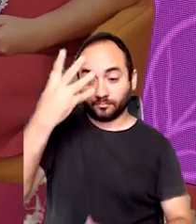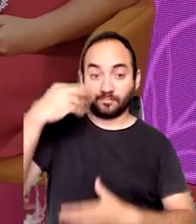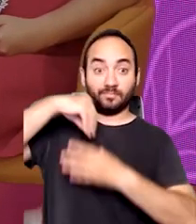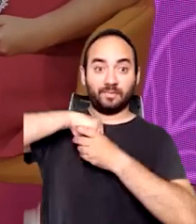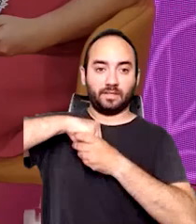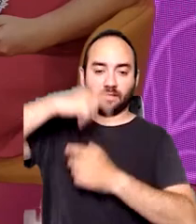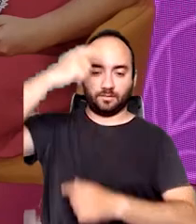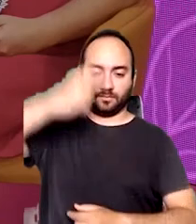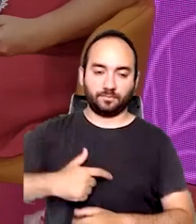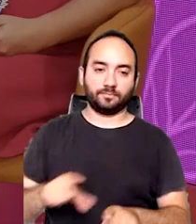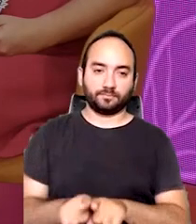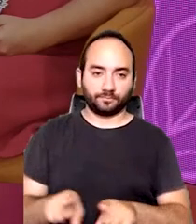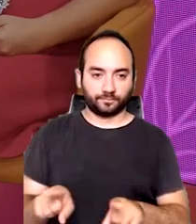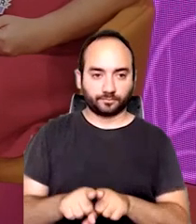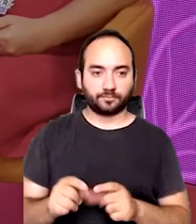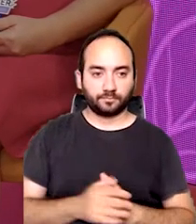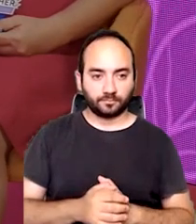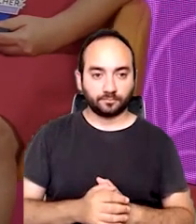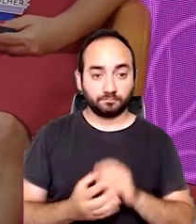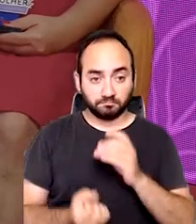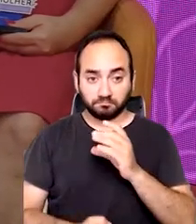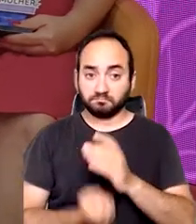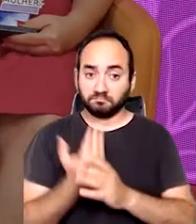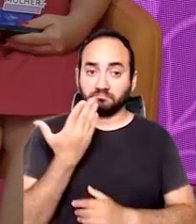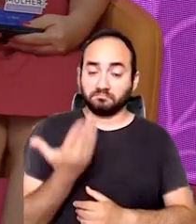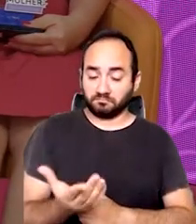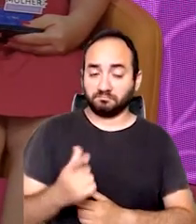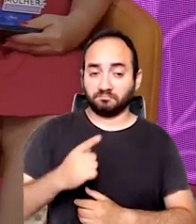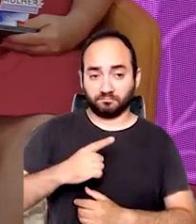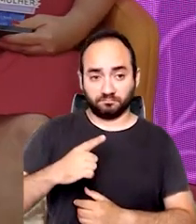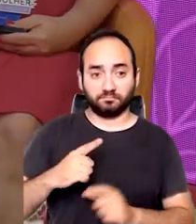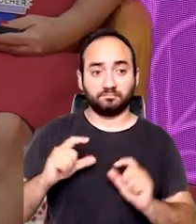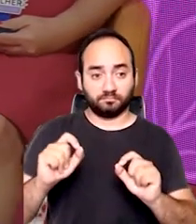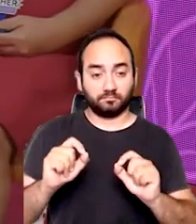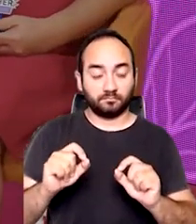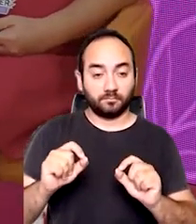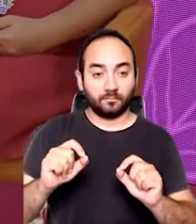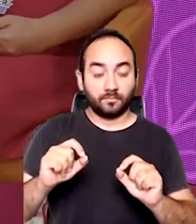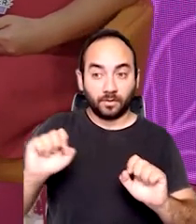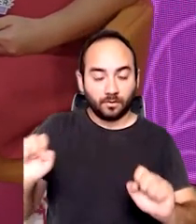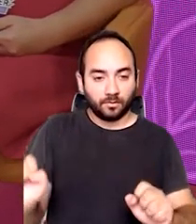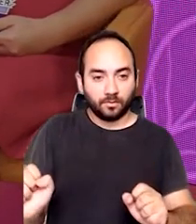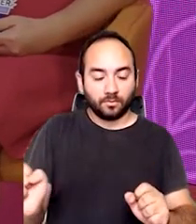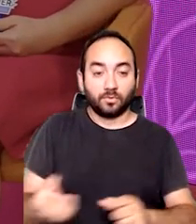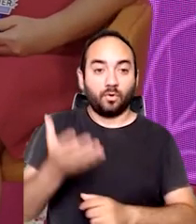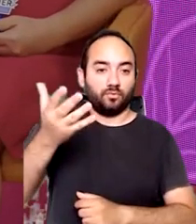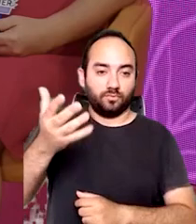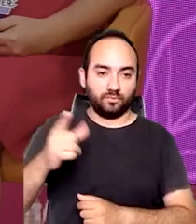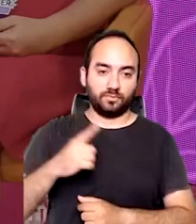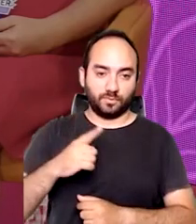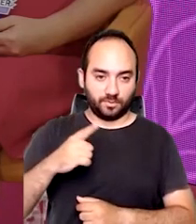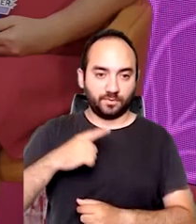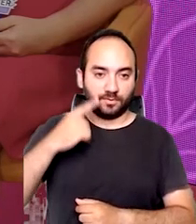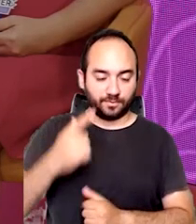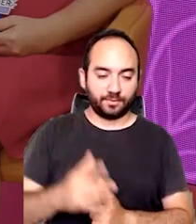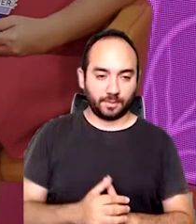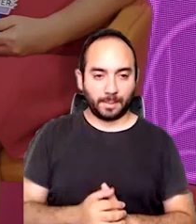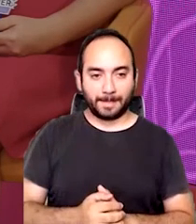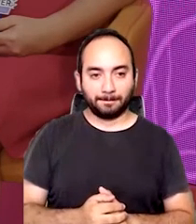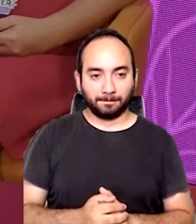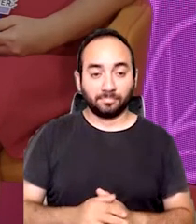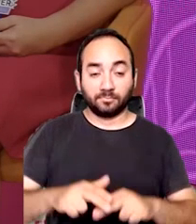de mente e de alma foi um ressurgimento né um grande despertar com isso